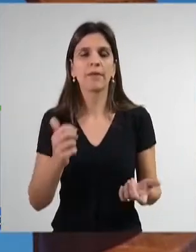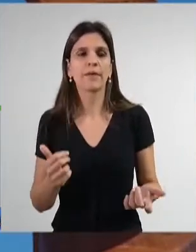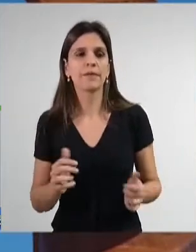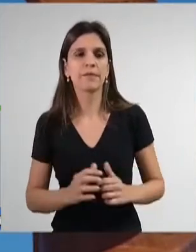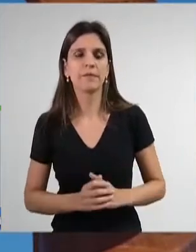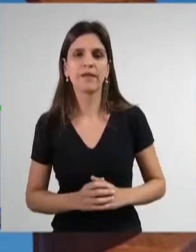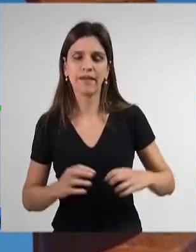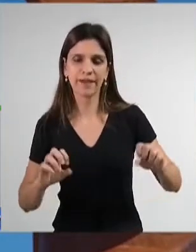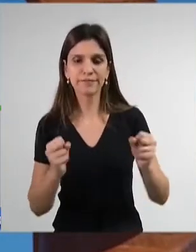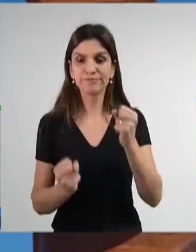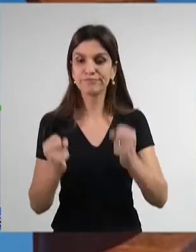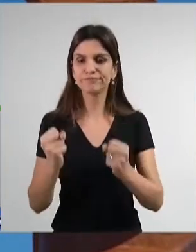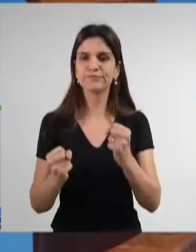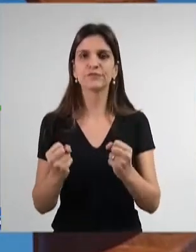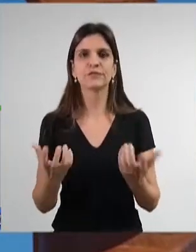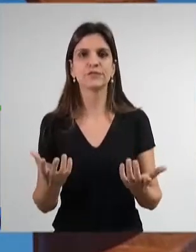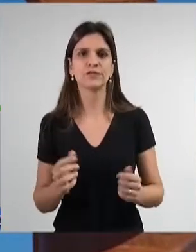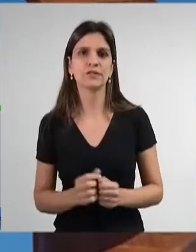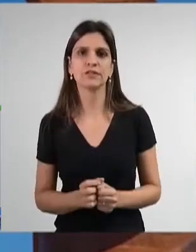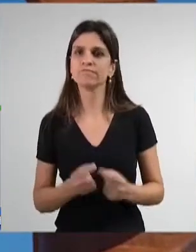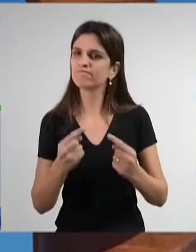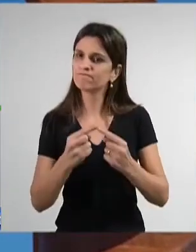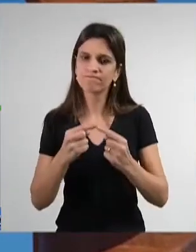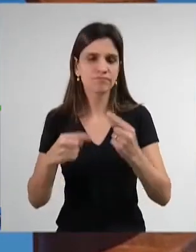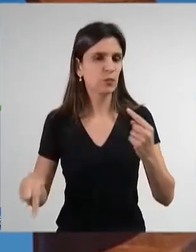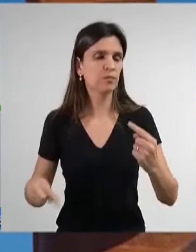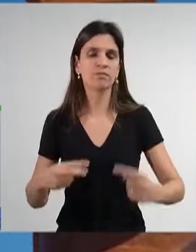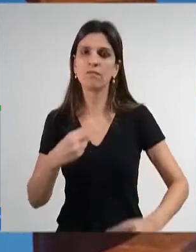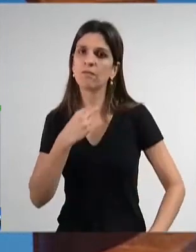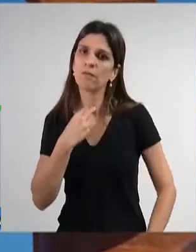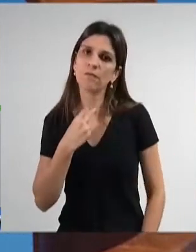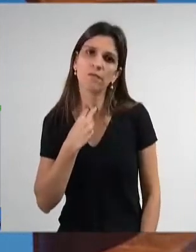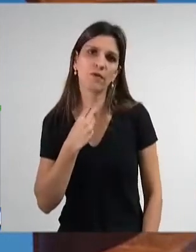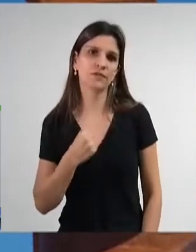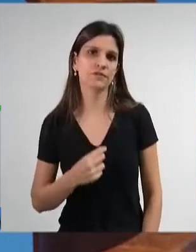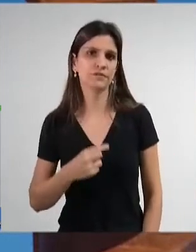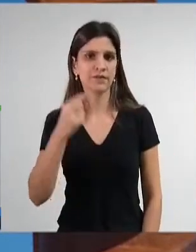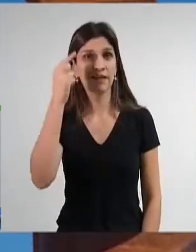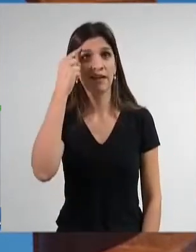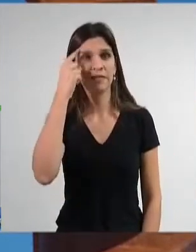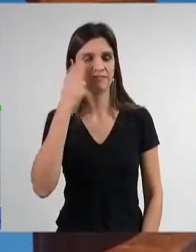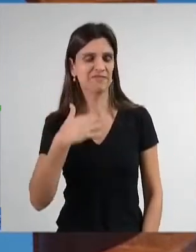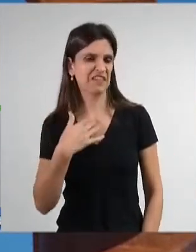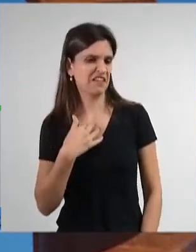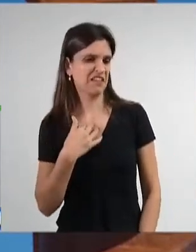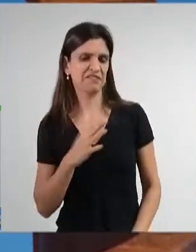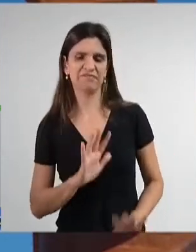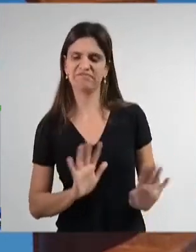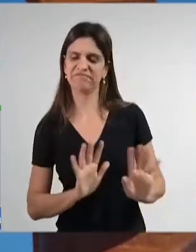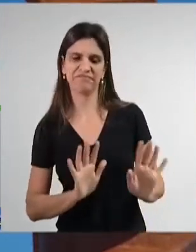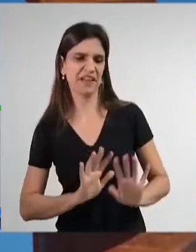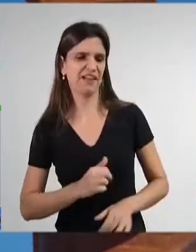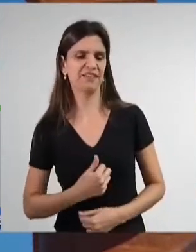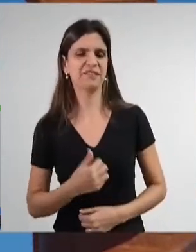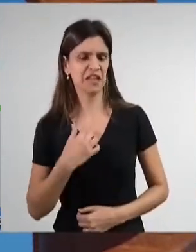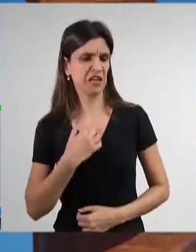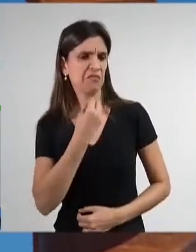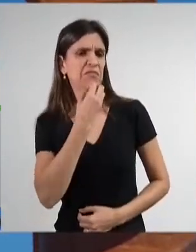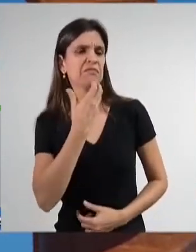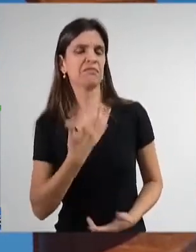entre o álcool e o volante. As pessoas acham que não vai acontecer com ela. Ah, eu só bebi umas